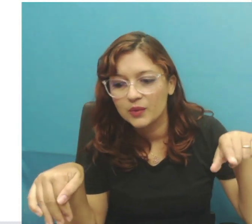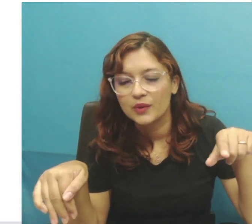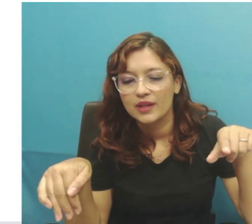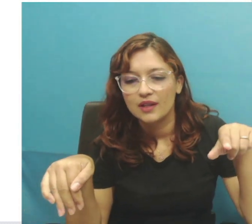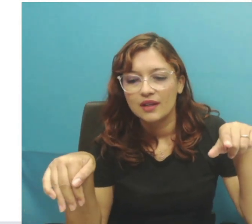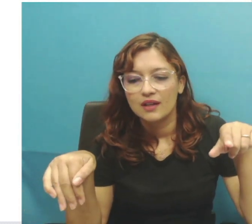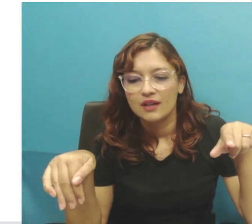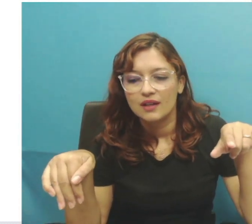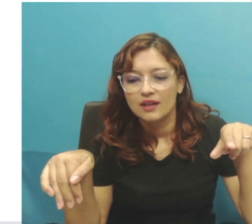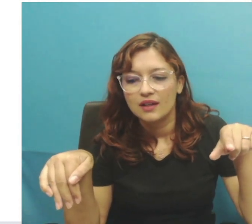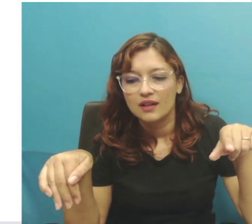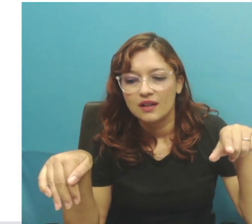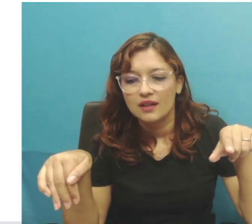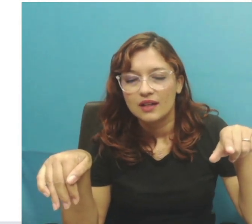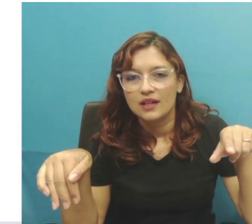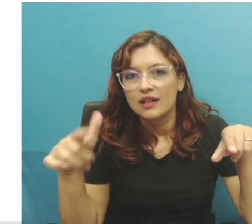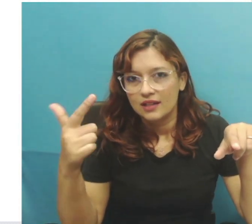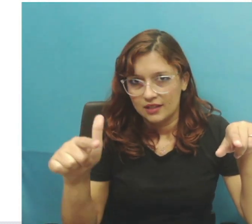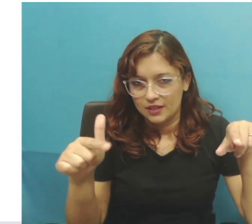também